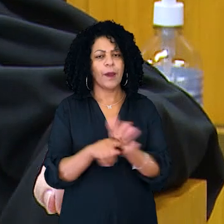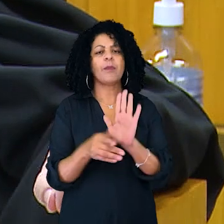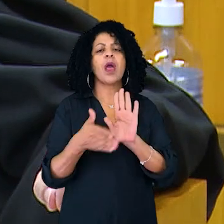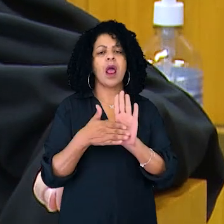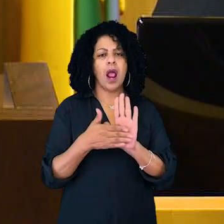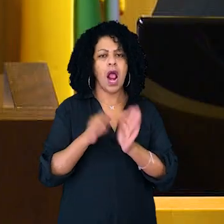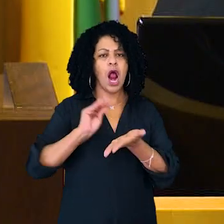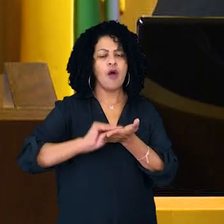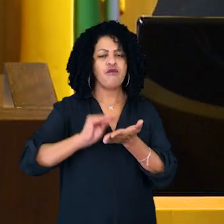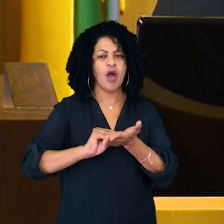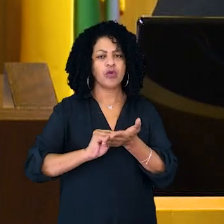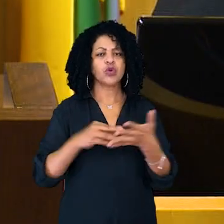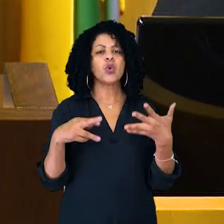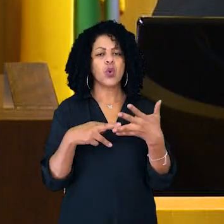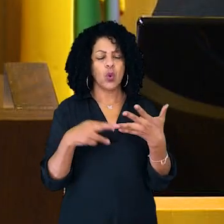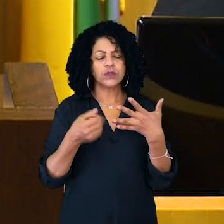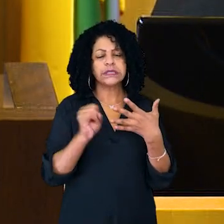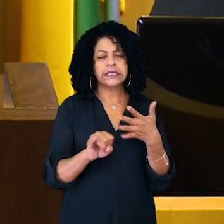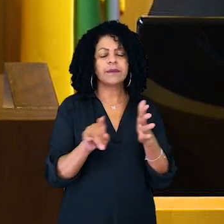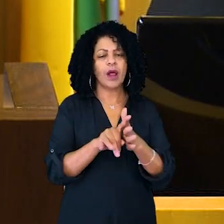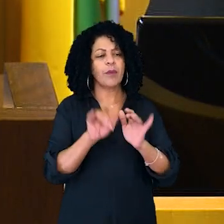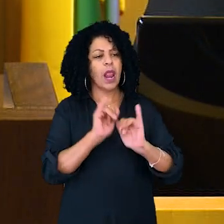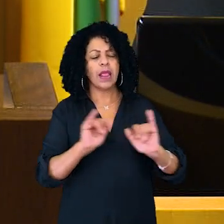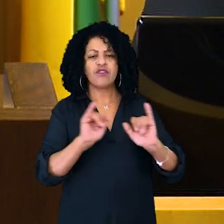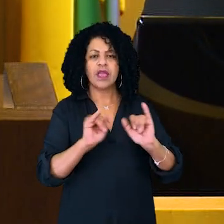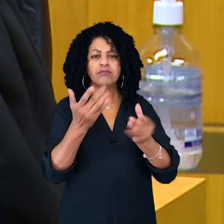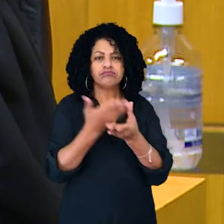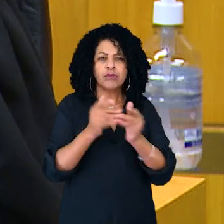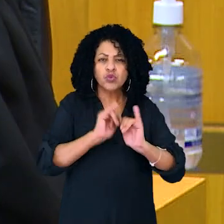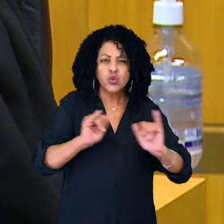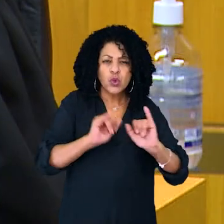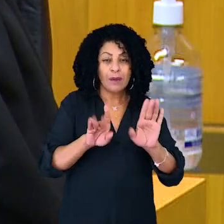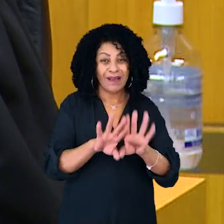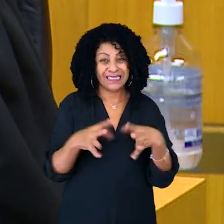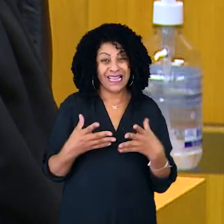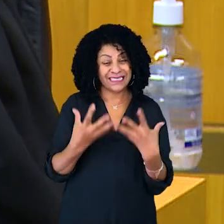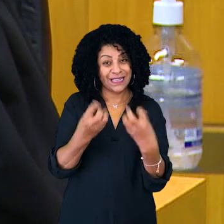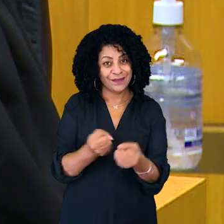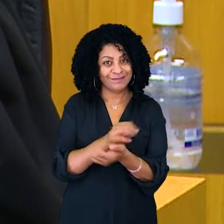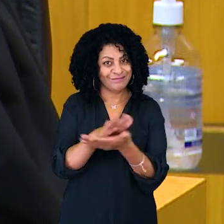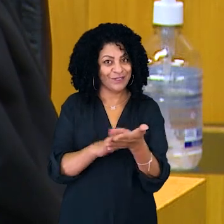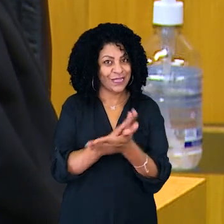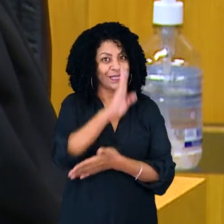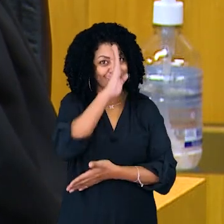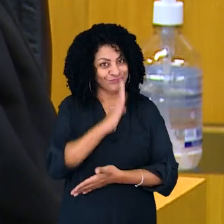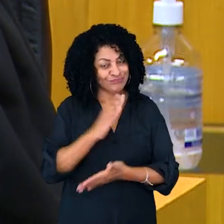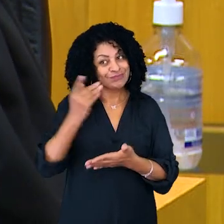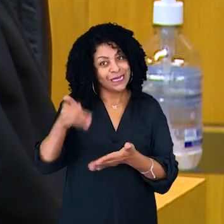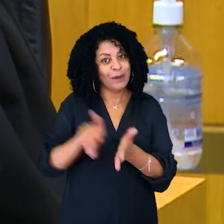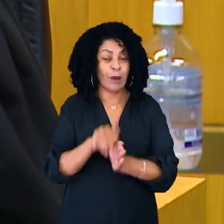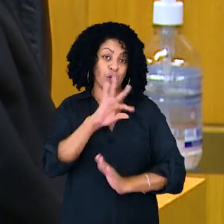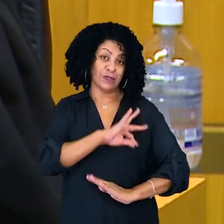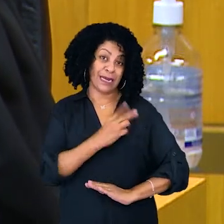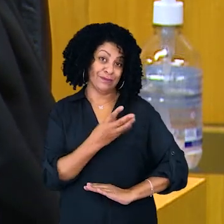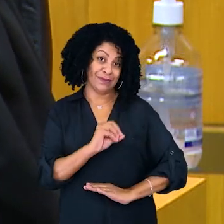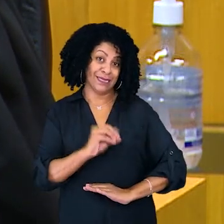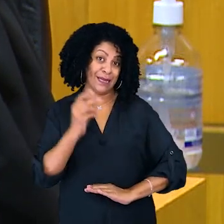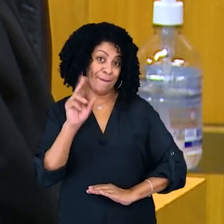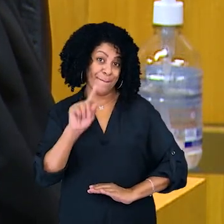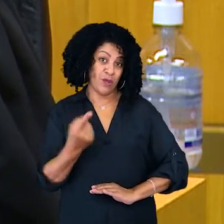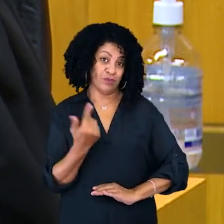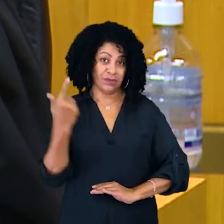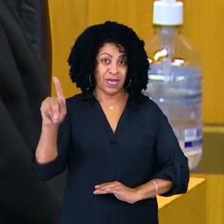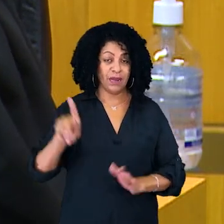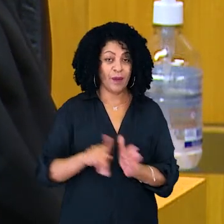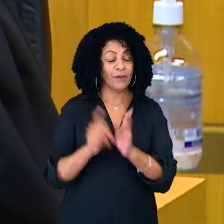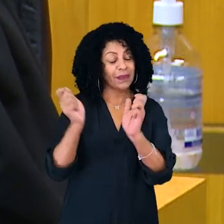sim comprovar a falta de recursos por meio de declaração, mas rejeitou a gratuidade de justiça diante do salário e dos